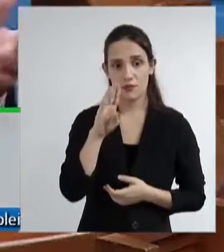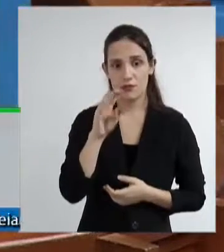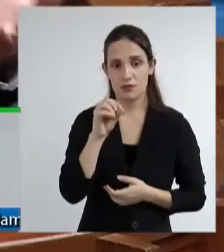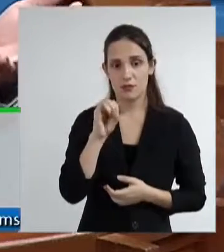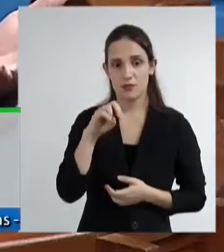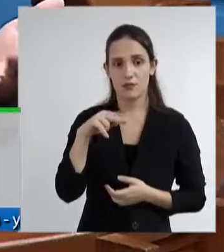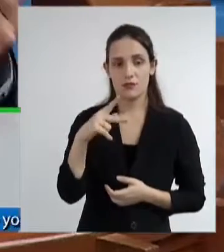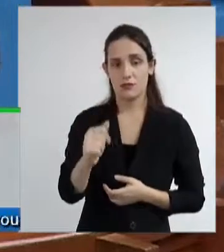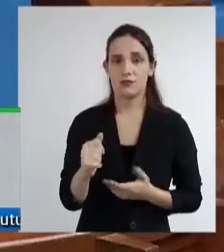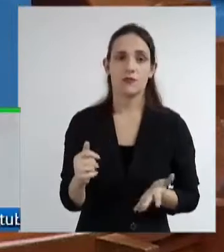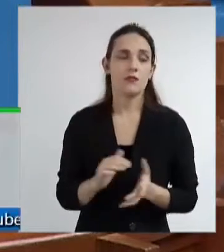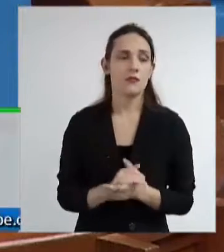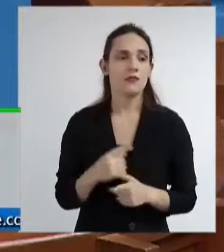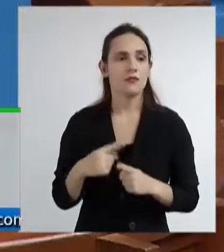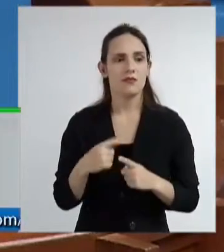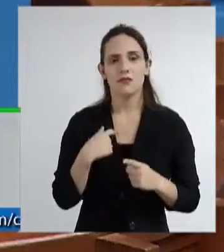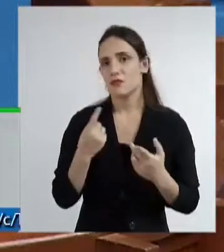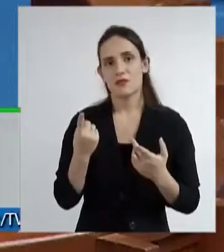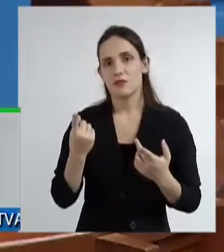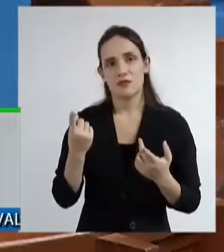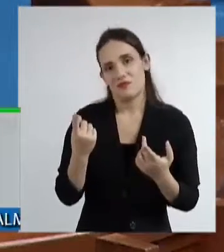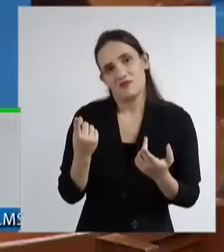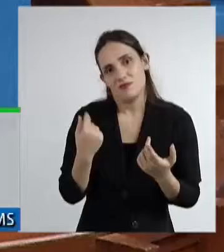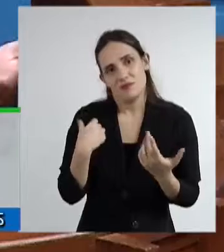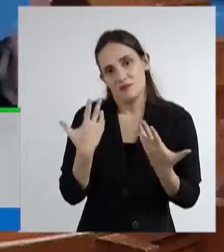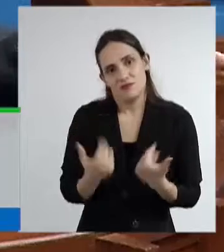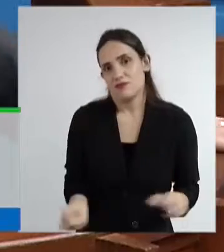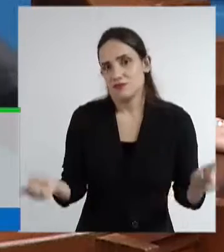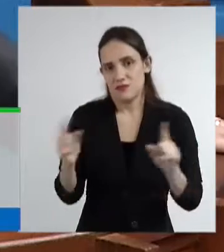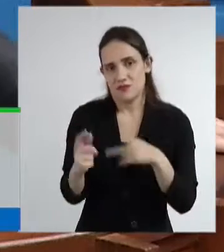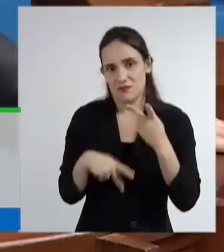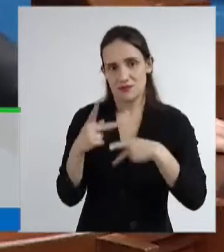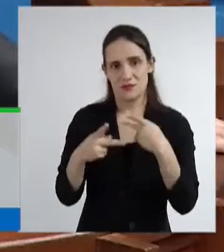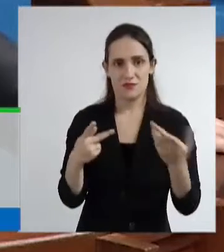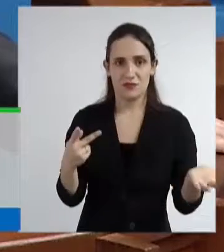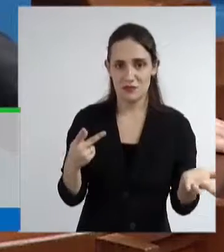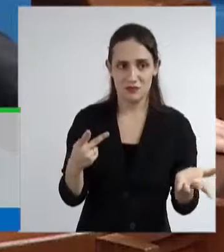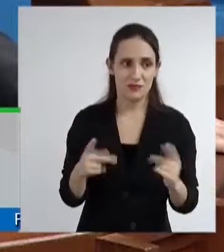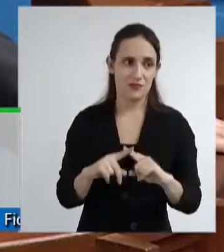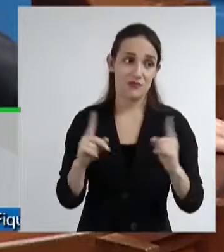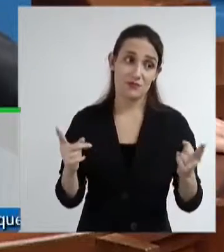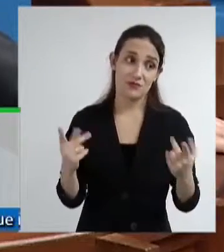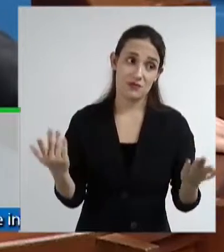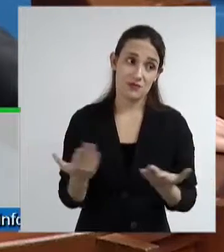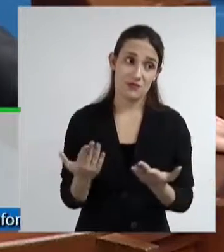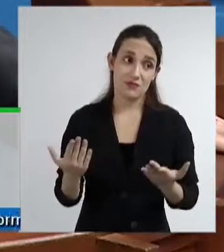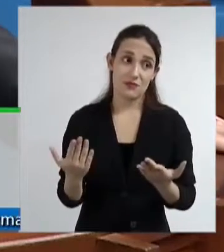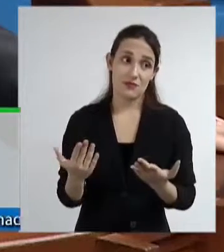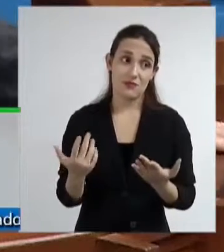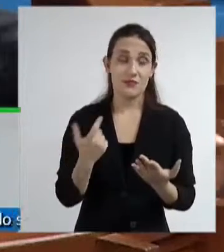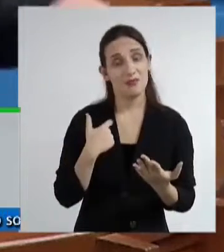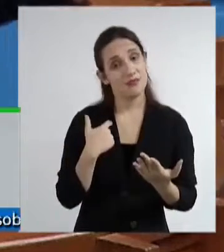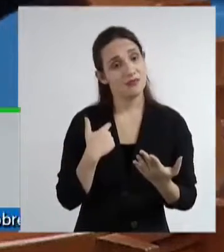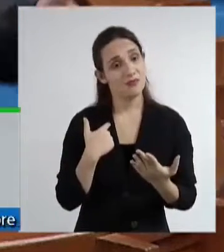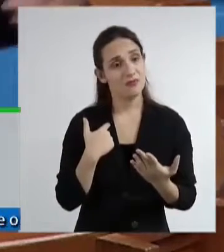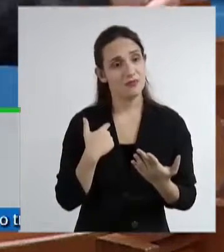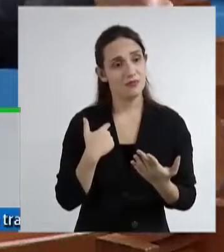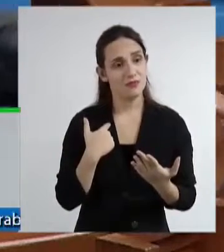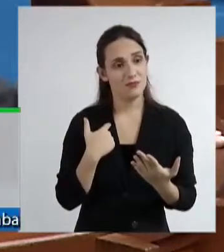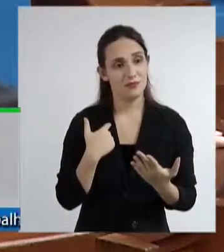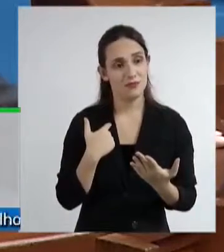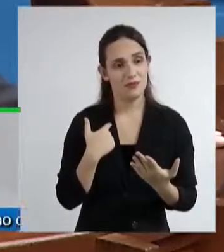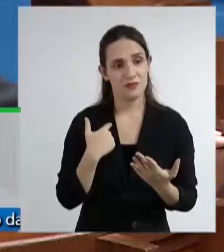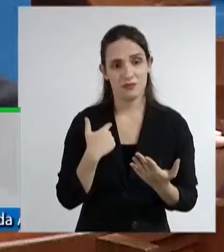há como, num primeiro momento, concordar com as palavras do ministro, mas, num primeiro, ratifico a posição de